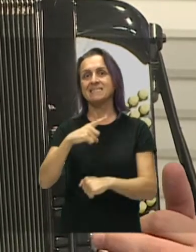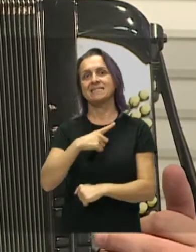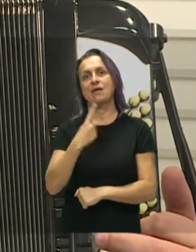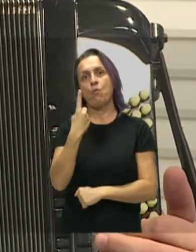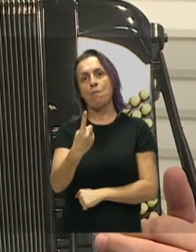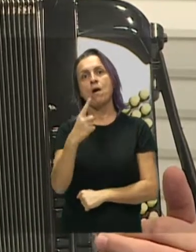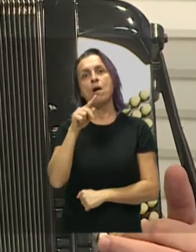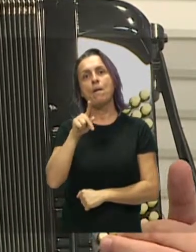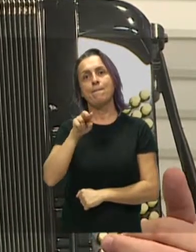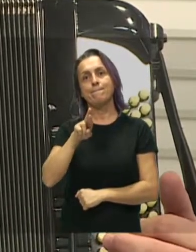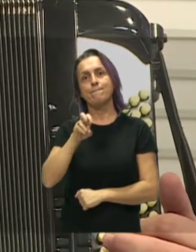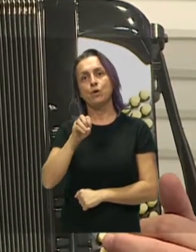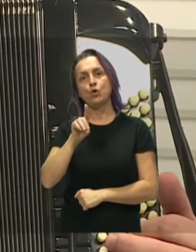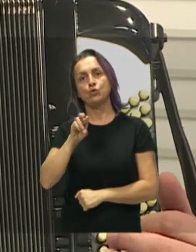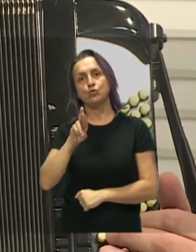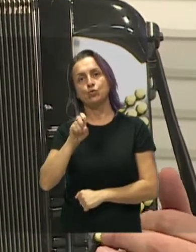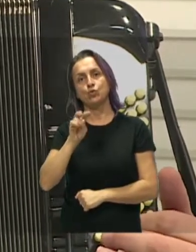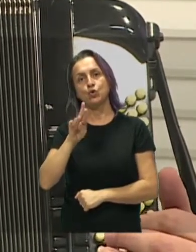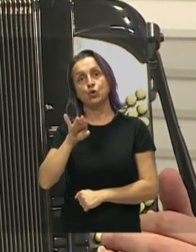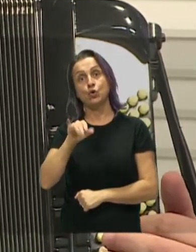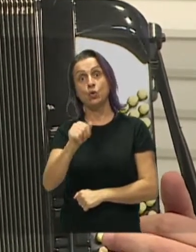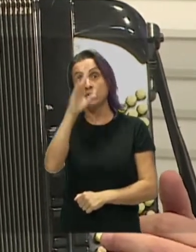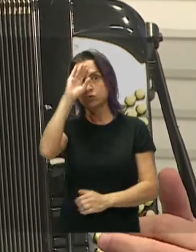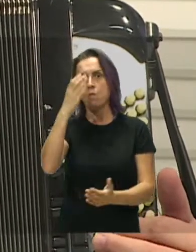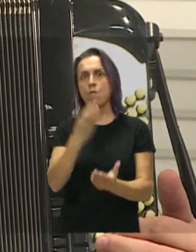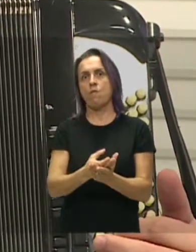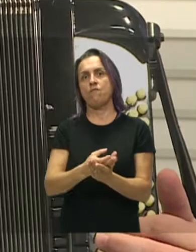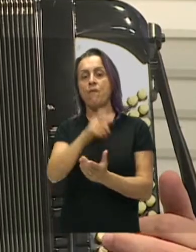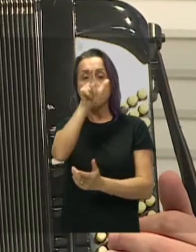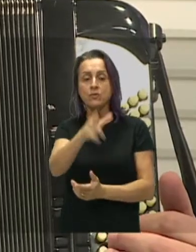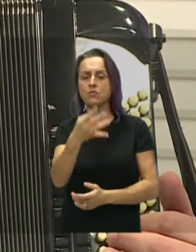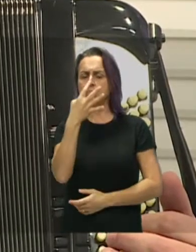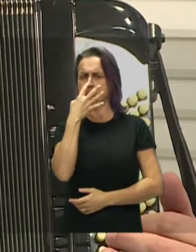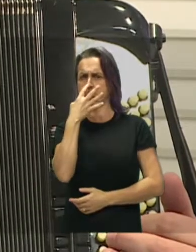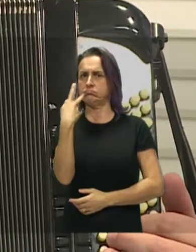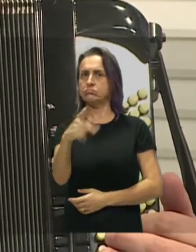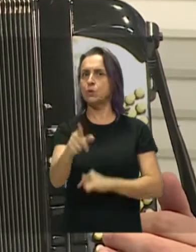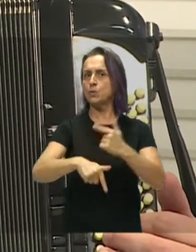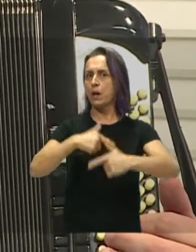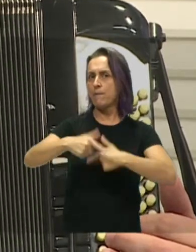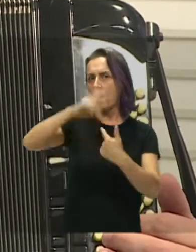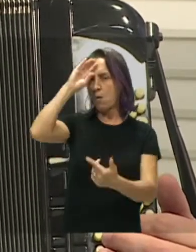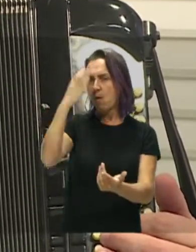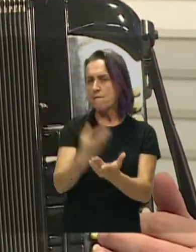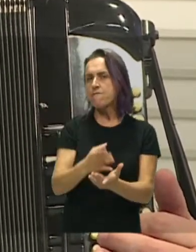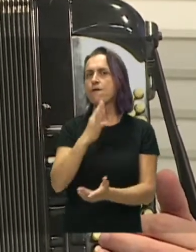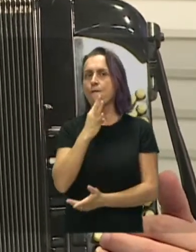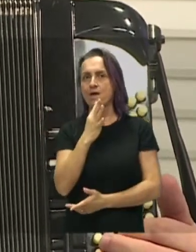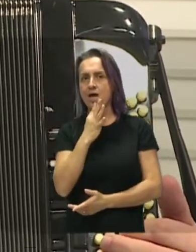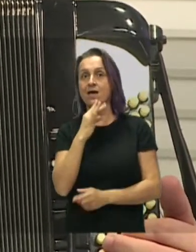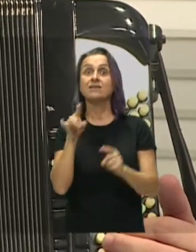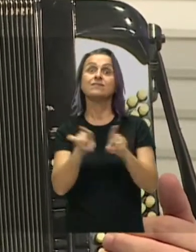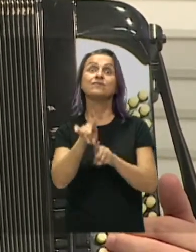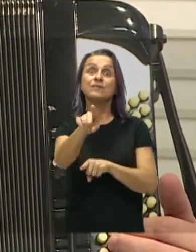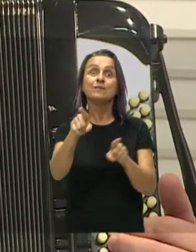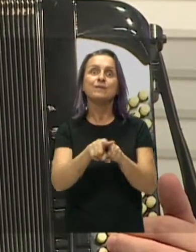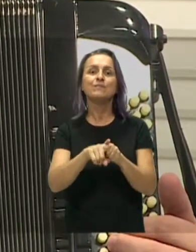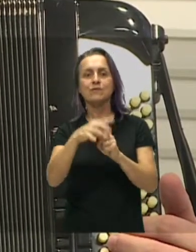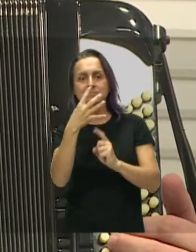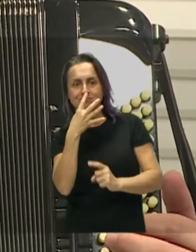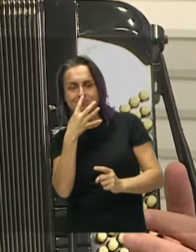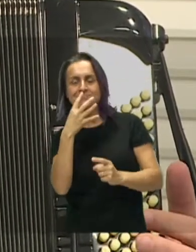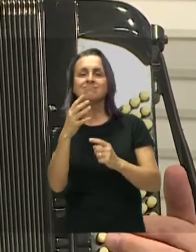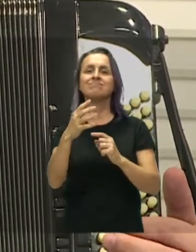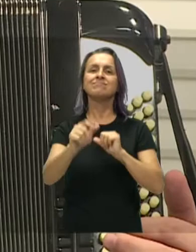confiança, pessoas que acreditam no seu trabalho, que admiram, né, o que você faz, e que você também passe a admirar o trabalho deles.